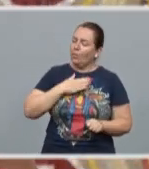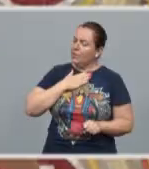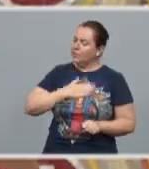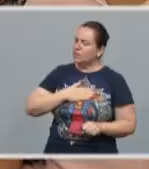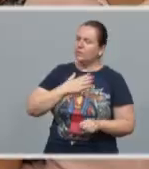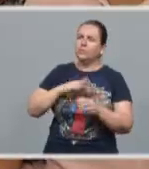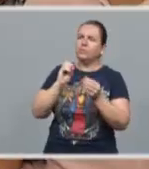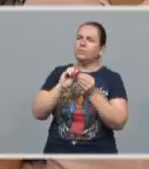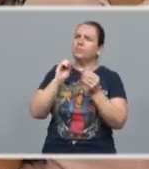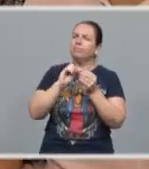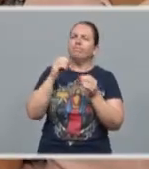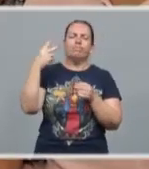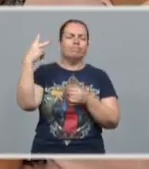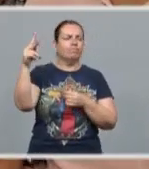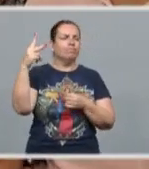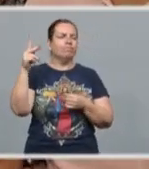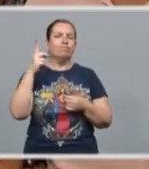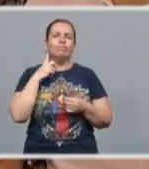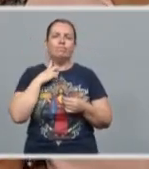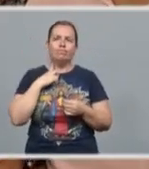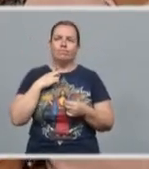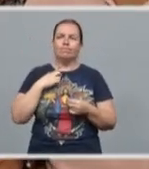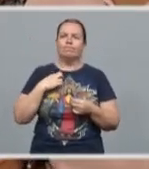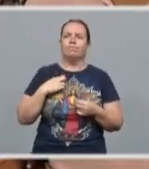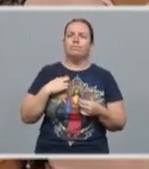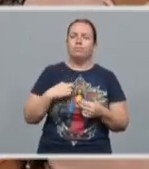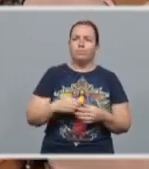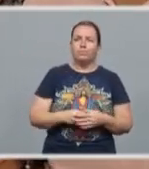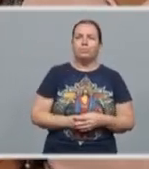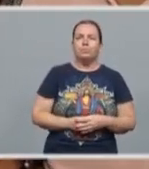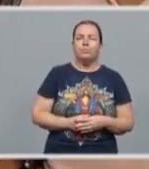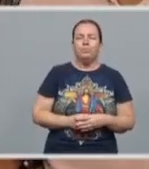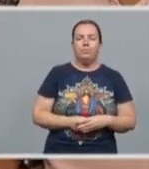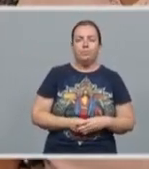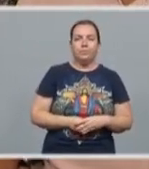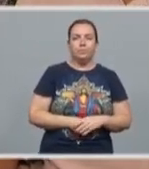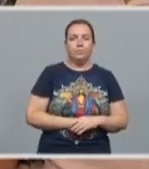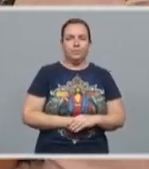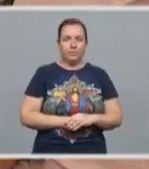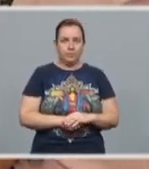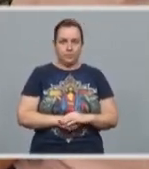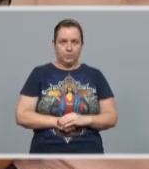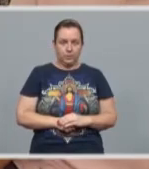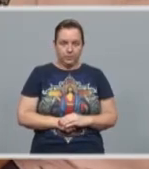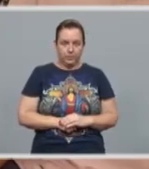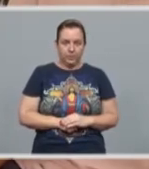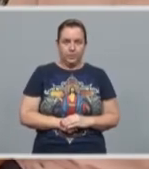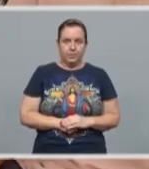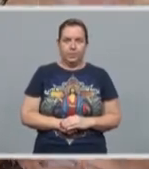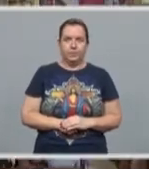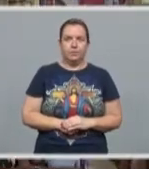Senhor, com prazer faço a vossa vontade.